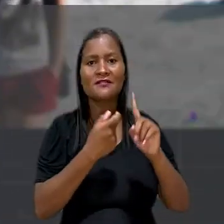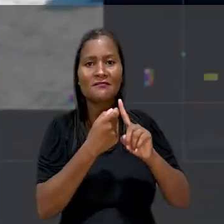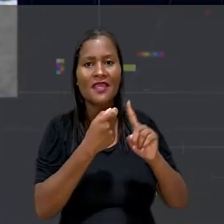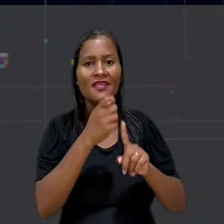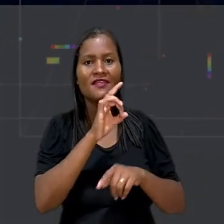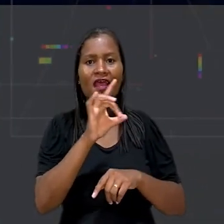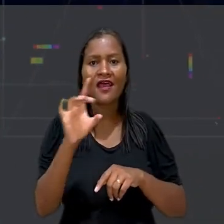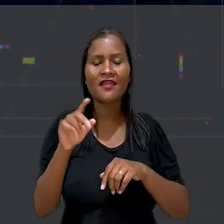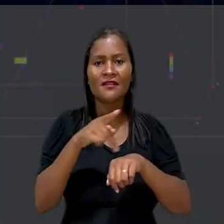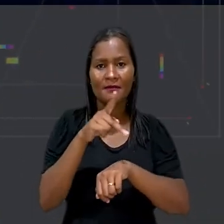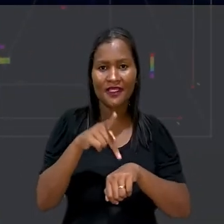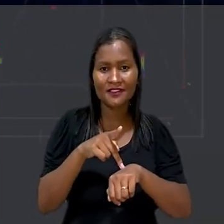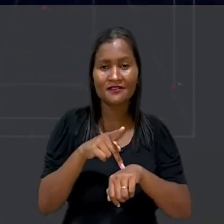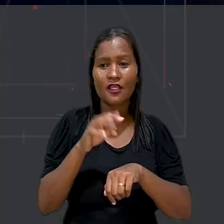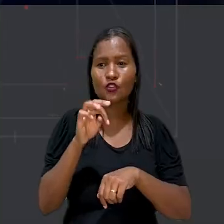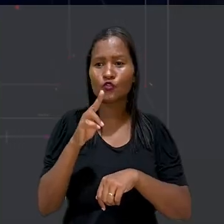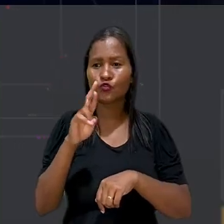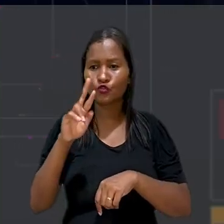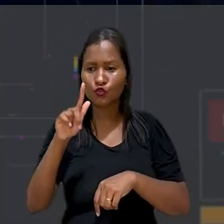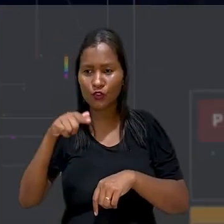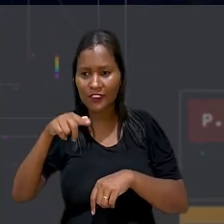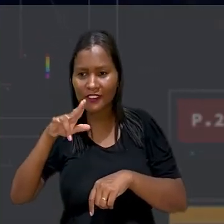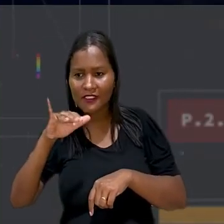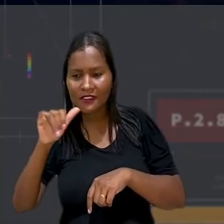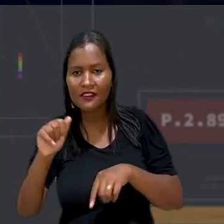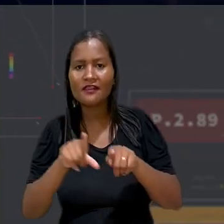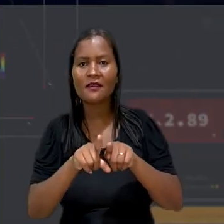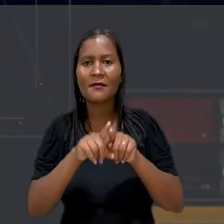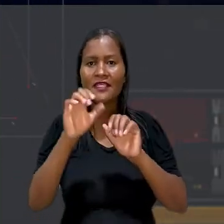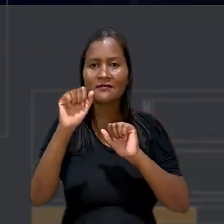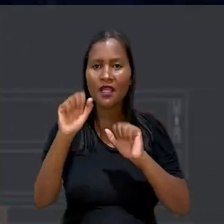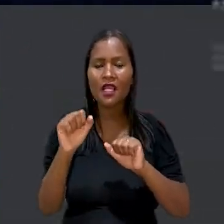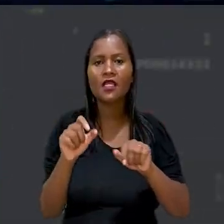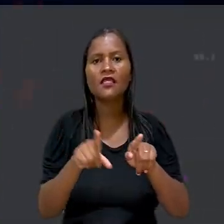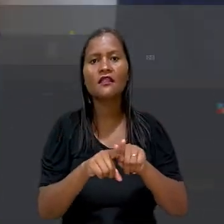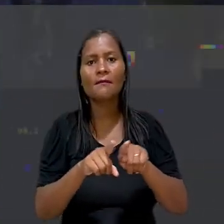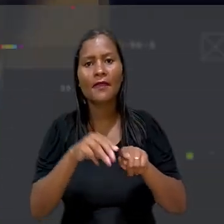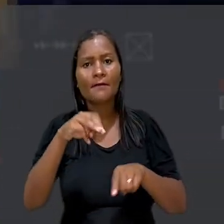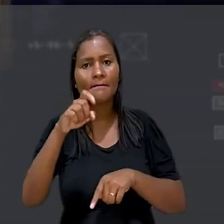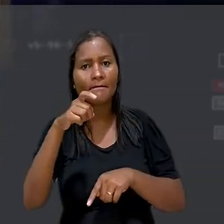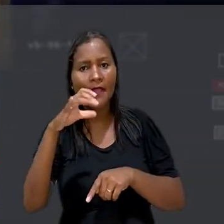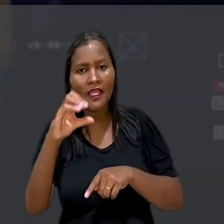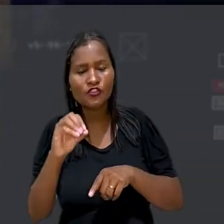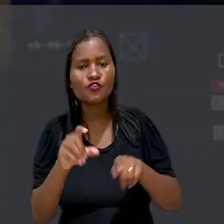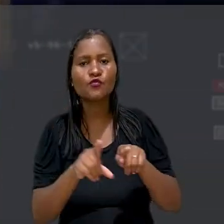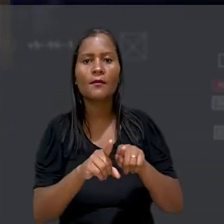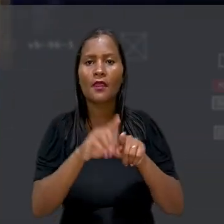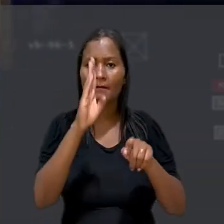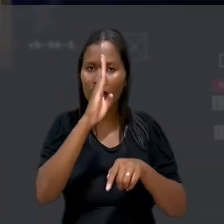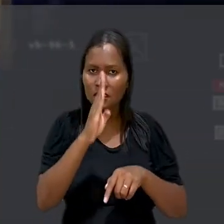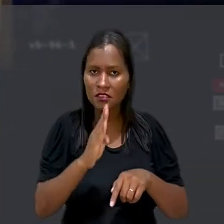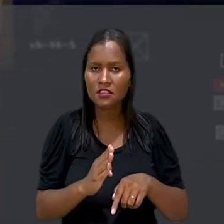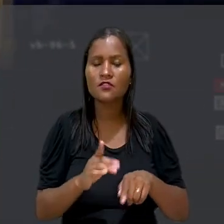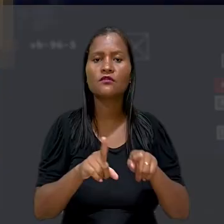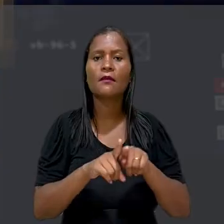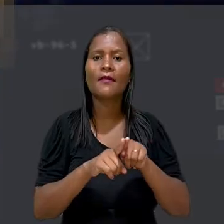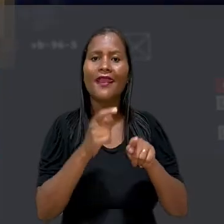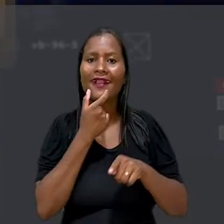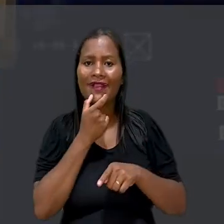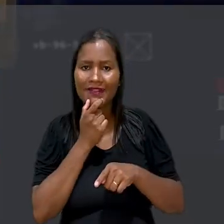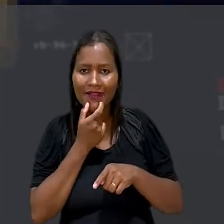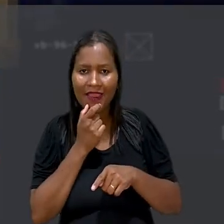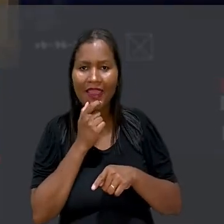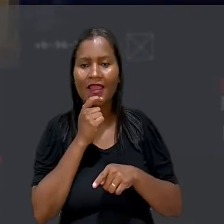país. Eu passei um tempo na Turquia, passei um tempo na Espanha, passei um tempo no México esse ano, passei um tempo no Brasil, passei um tempo na